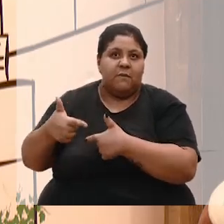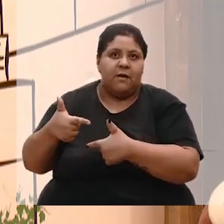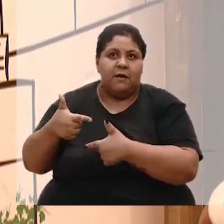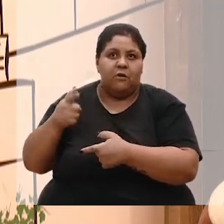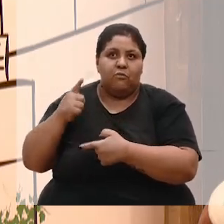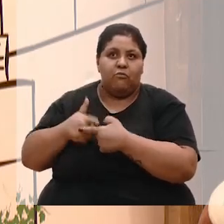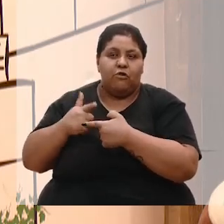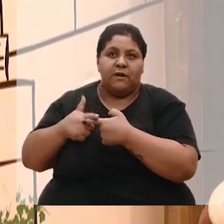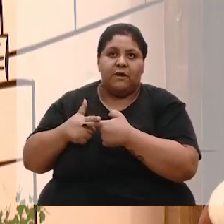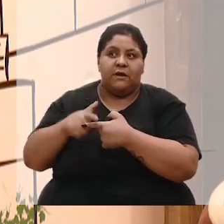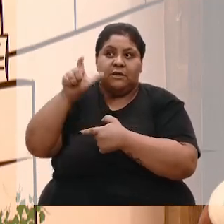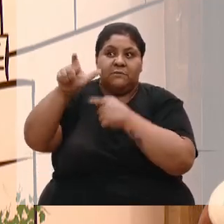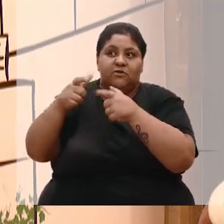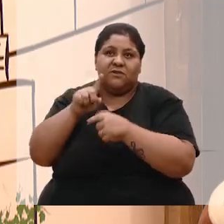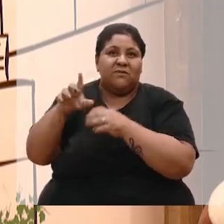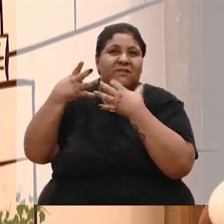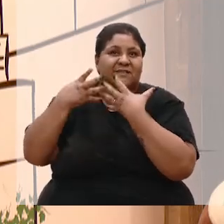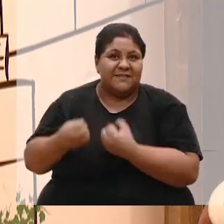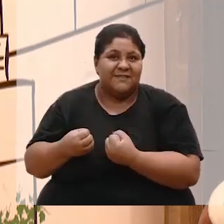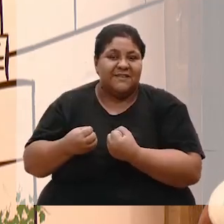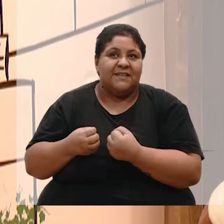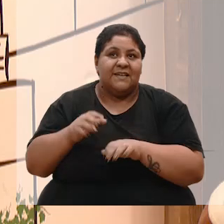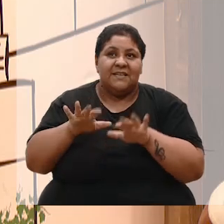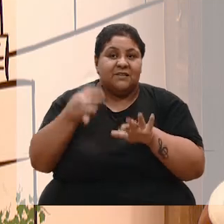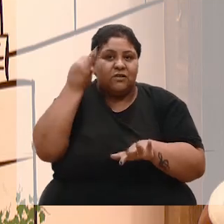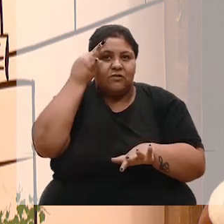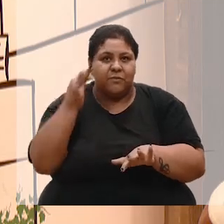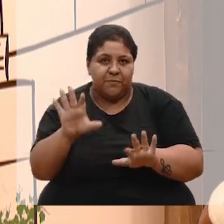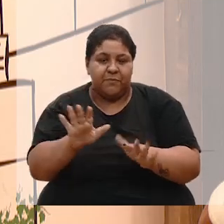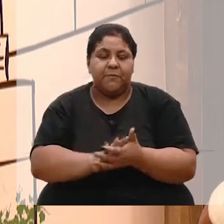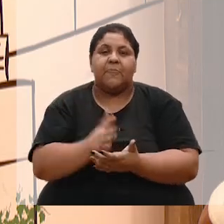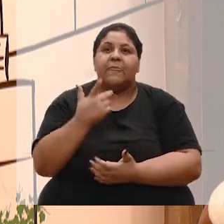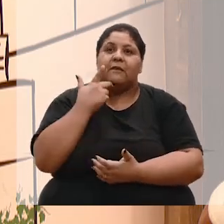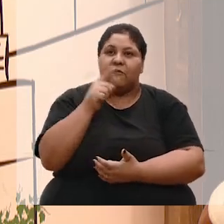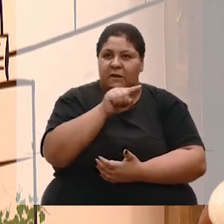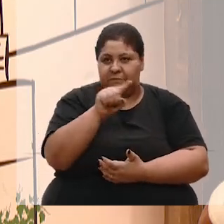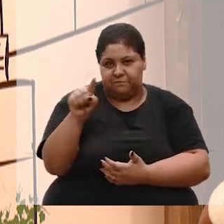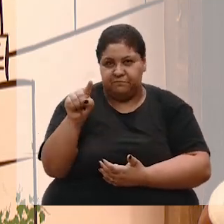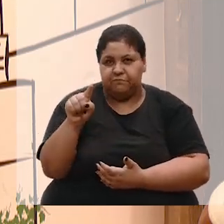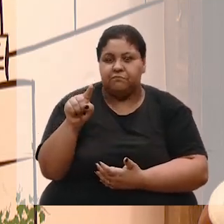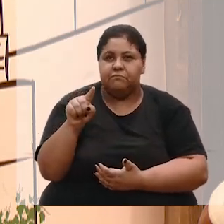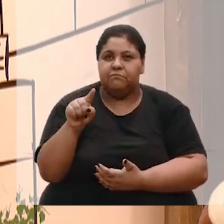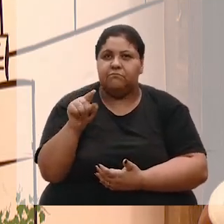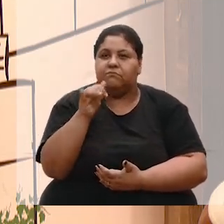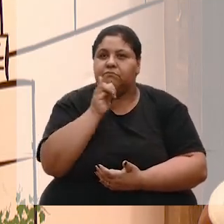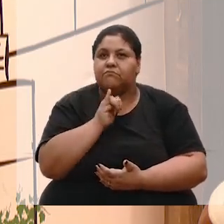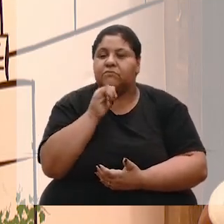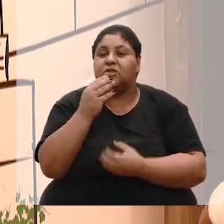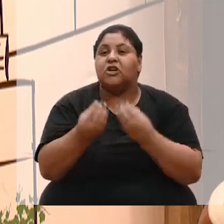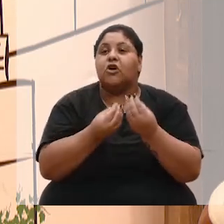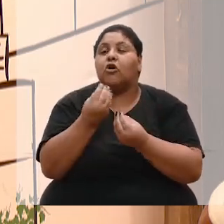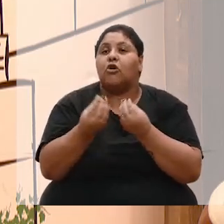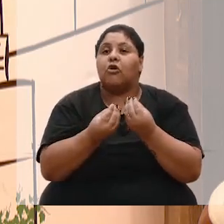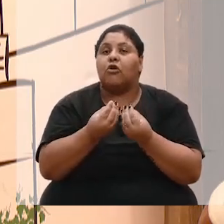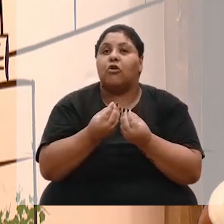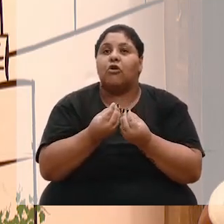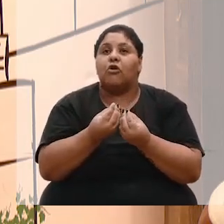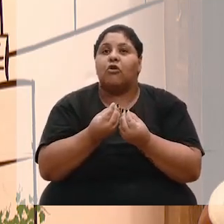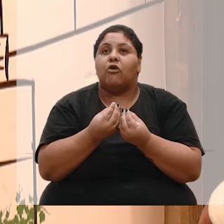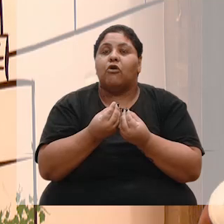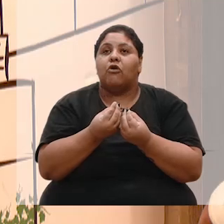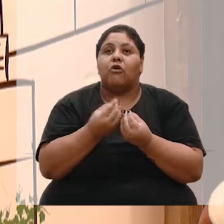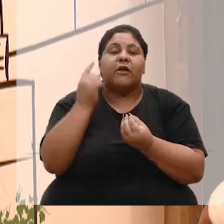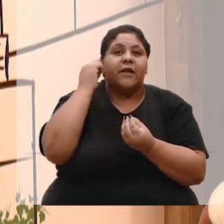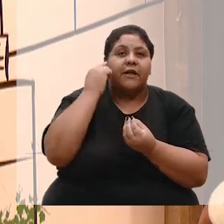E muitas das vezes a gente acaba não entendendo. Daí eu trago para você algumas realidades, por exemplo, como que aquela menina que é